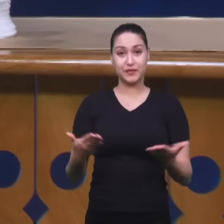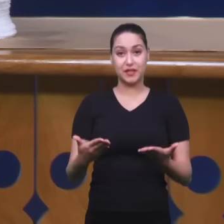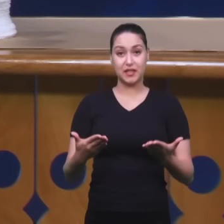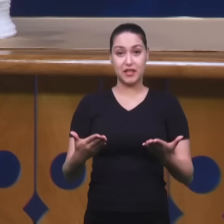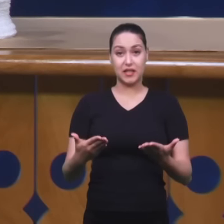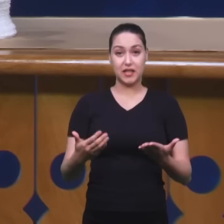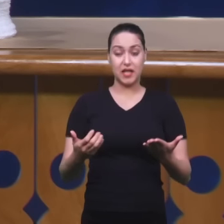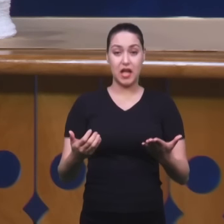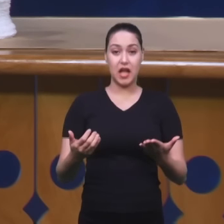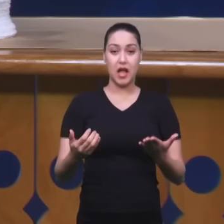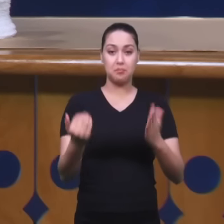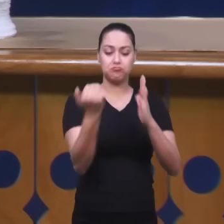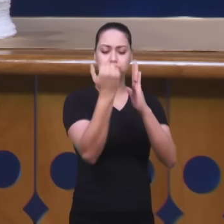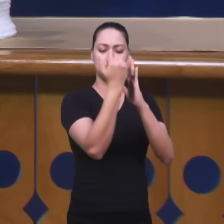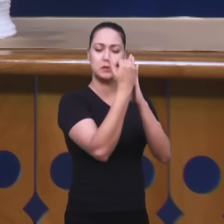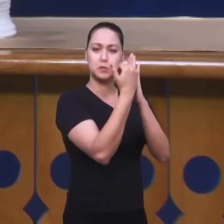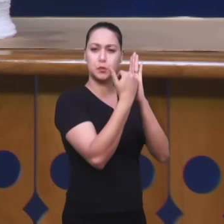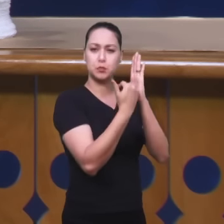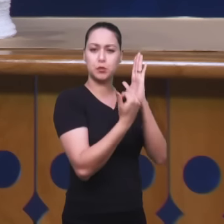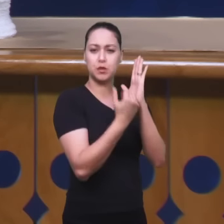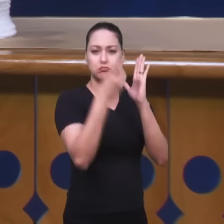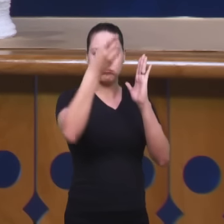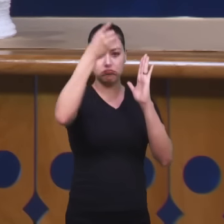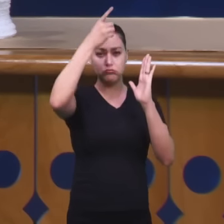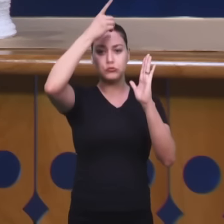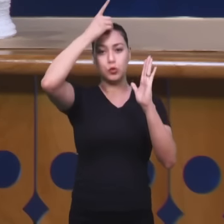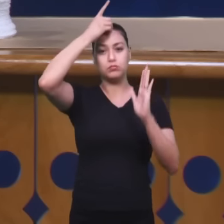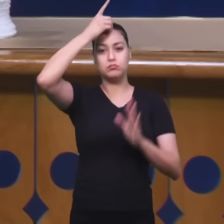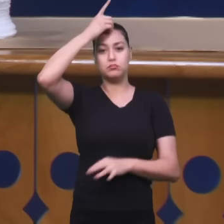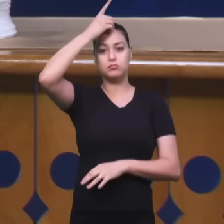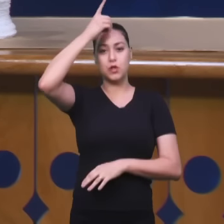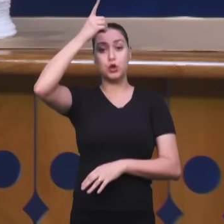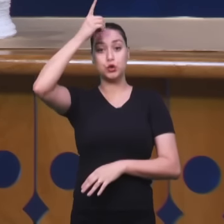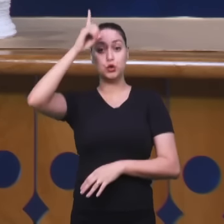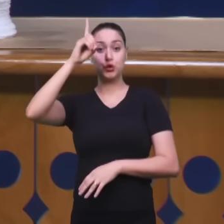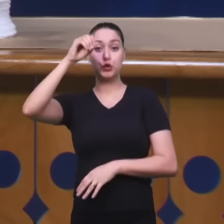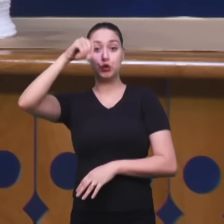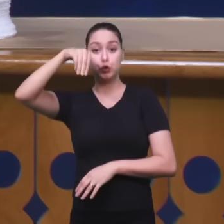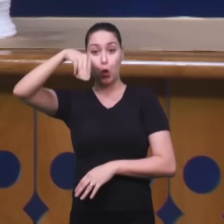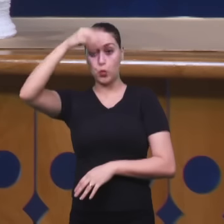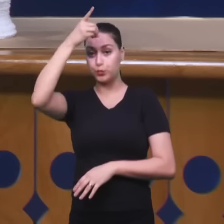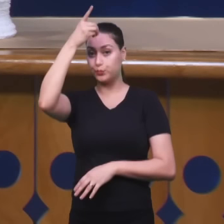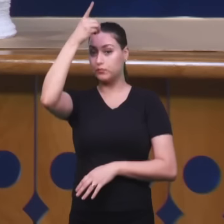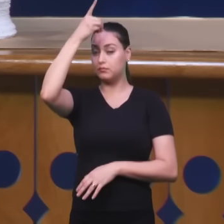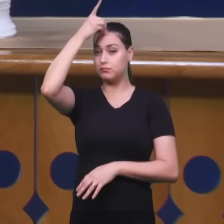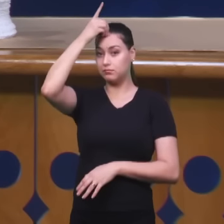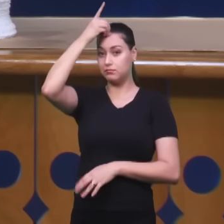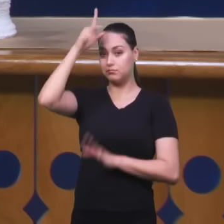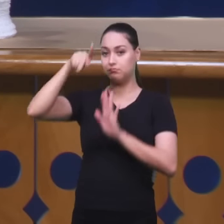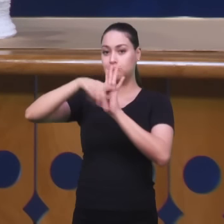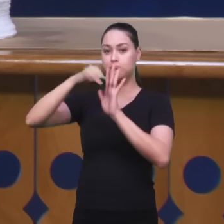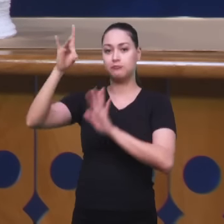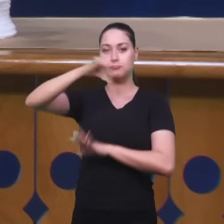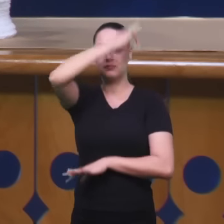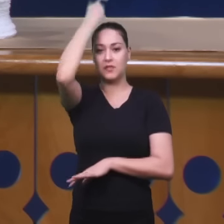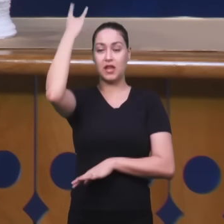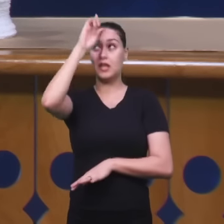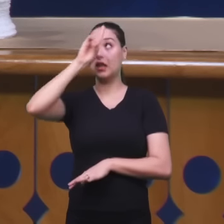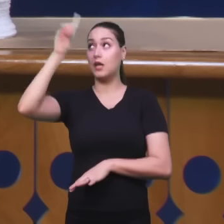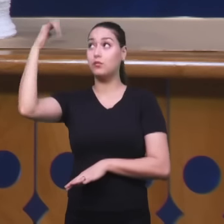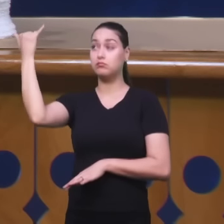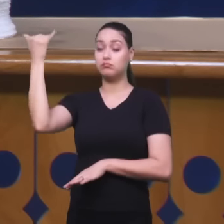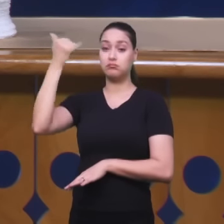dos dons espirituais Porque através Dos dons espirituais Deus tem falado Com a igreja E deseja falar Com alguns Que